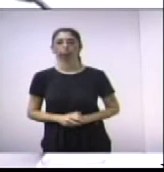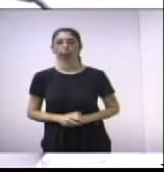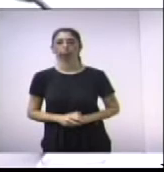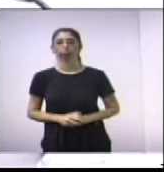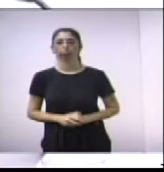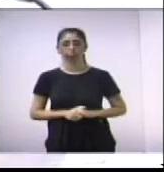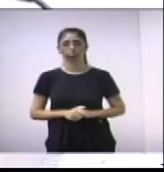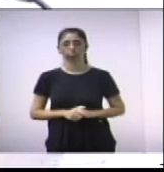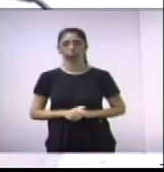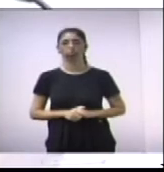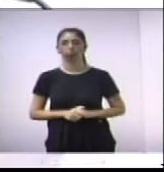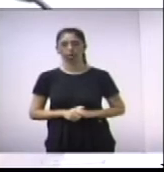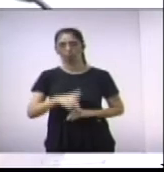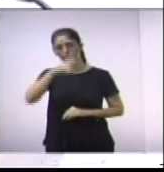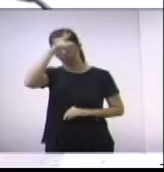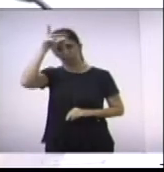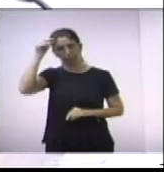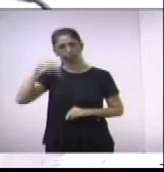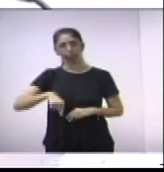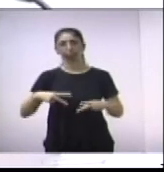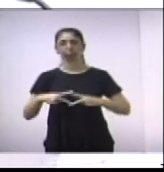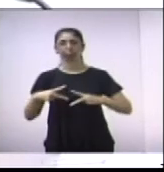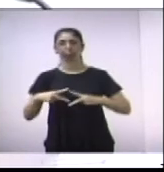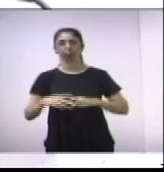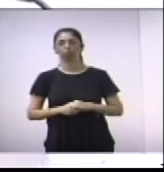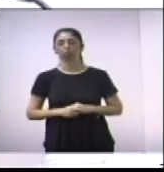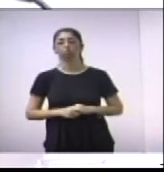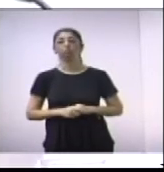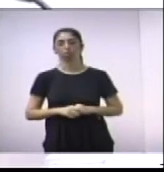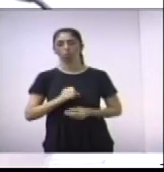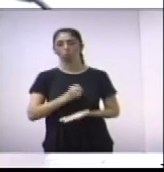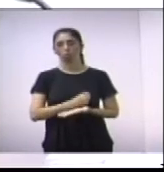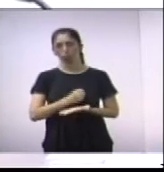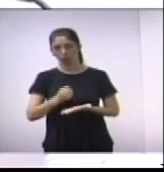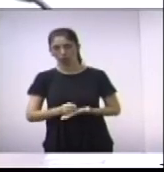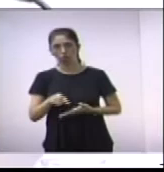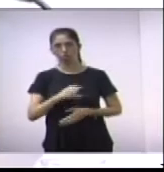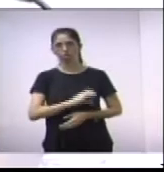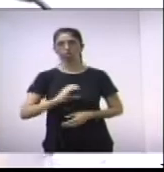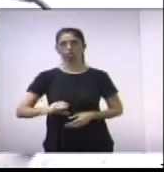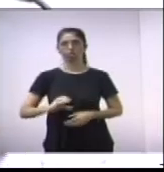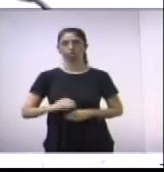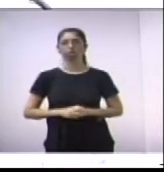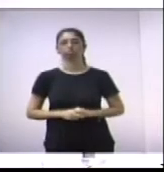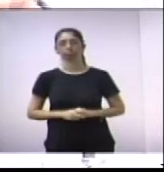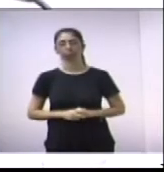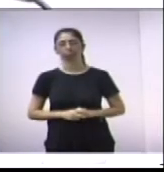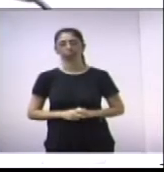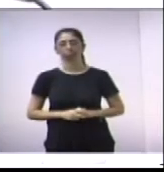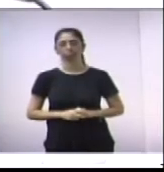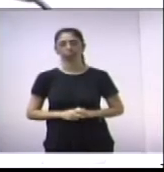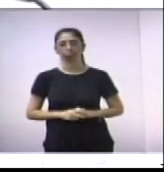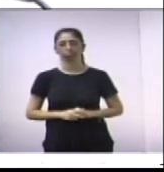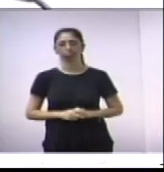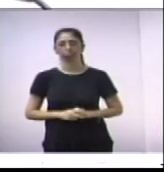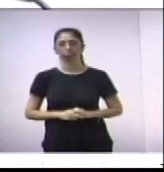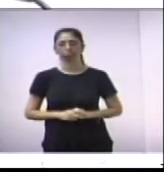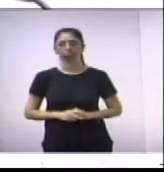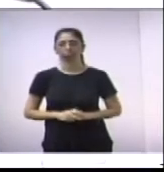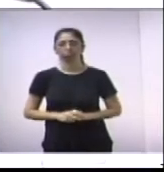da Municipalidade de Paulínia, já que se desligou da empresa apenas quando foi nomeado para um cargo de confiança.